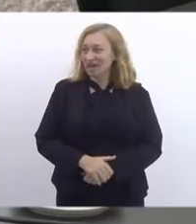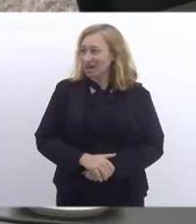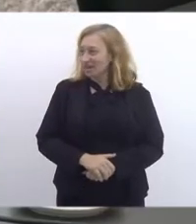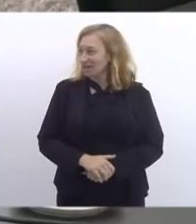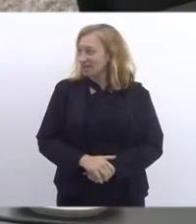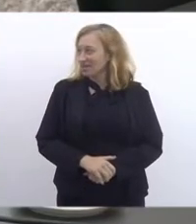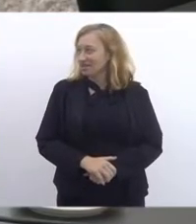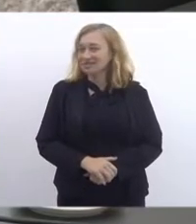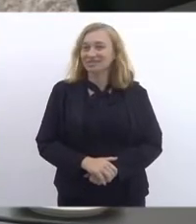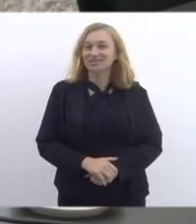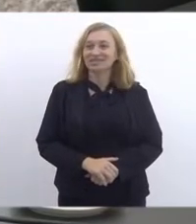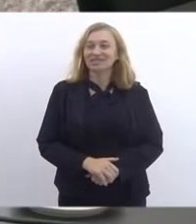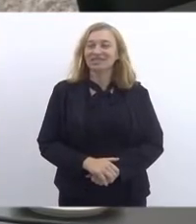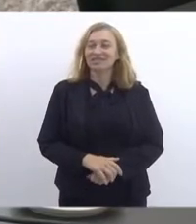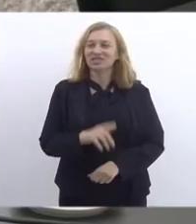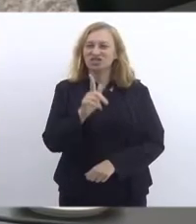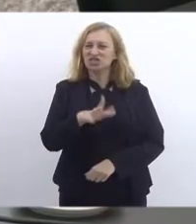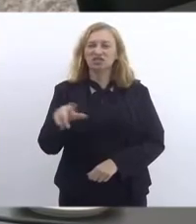São locais diferentes.